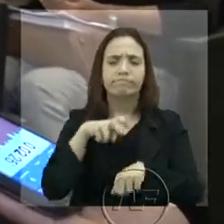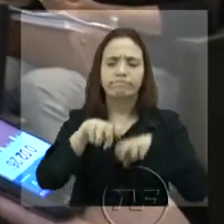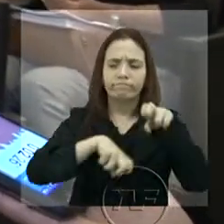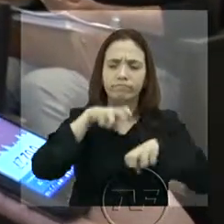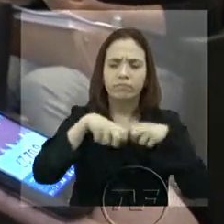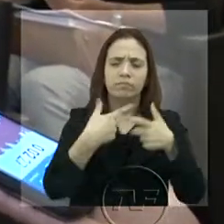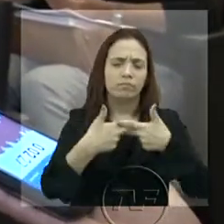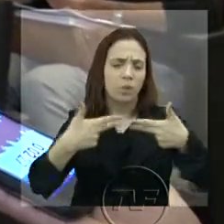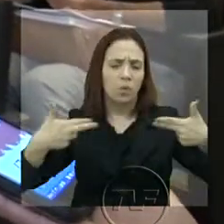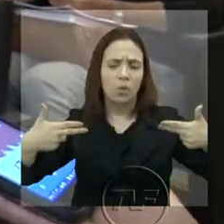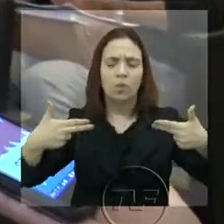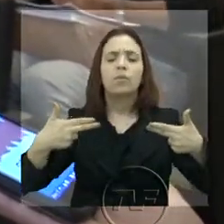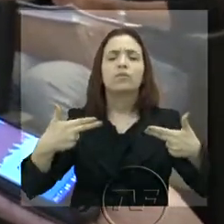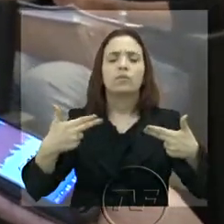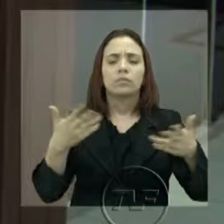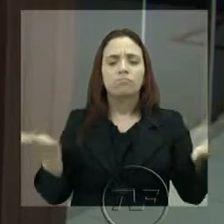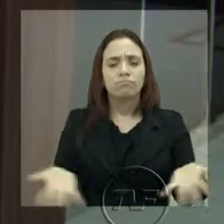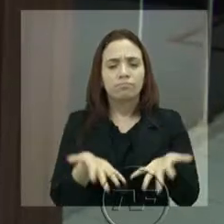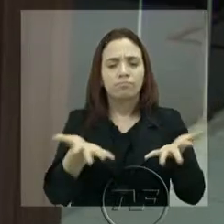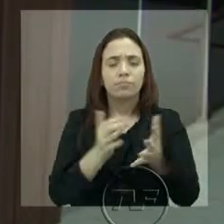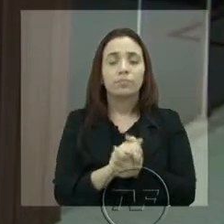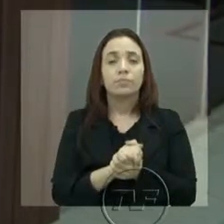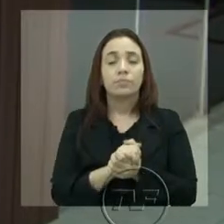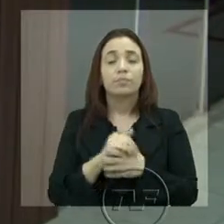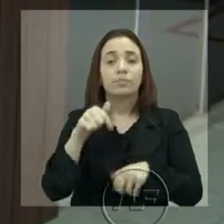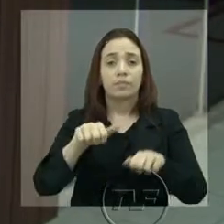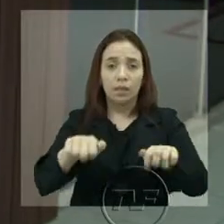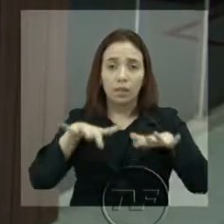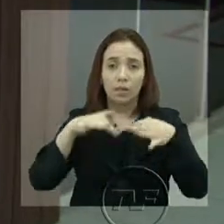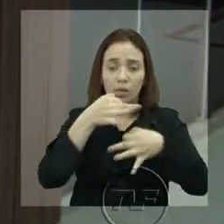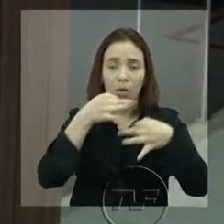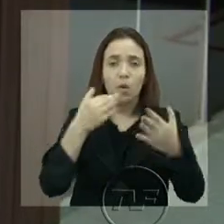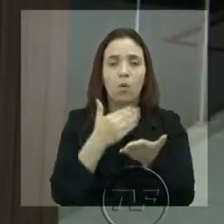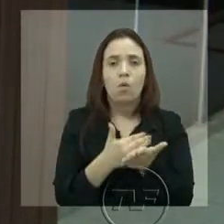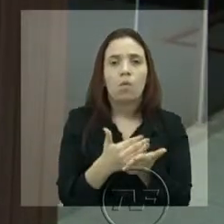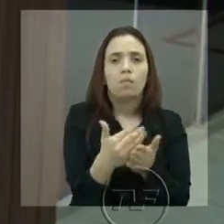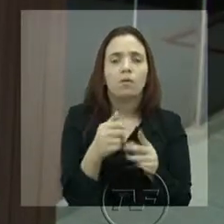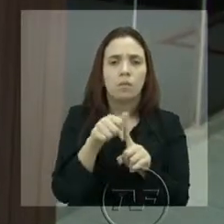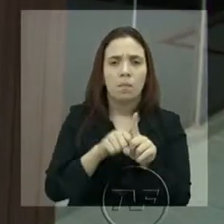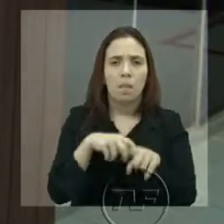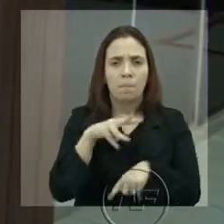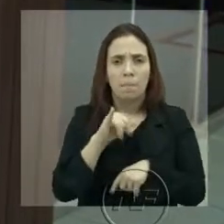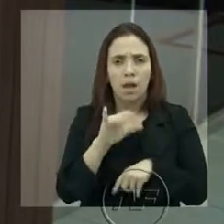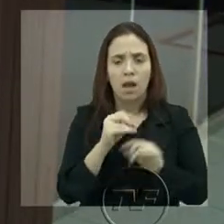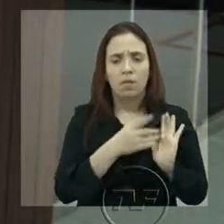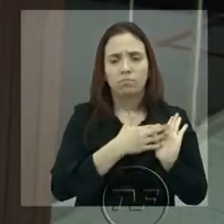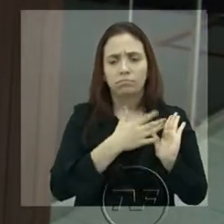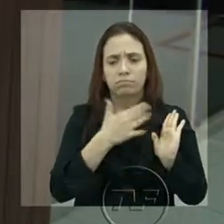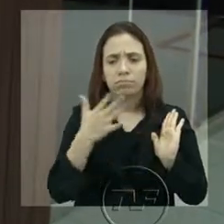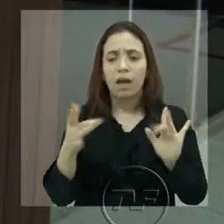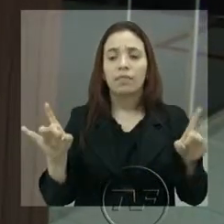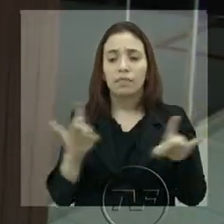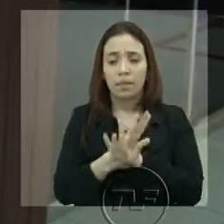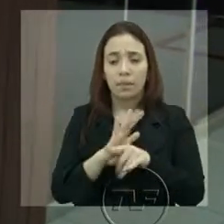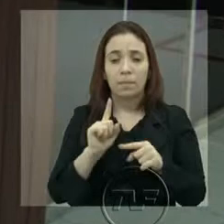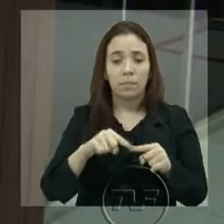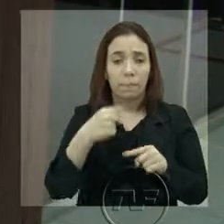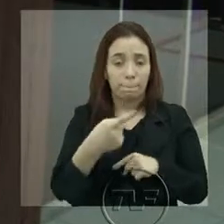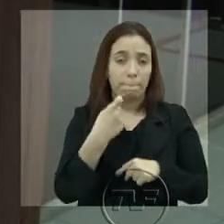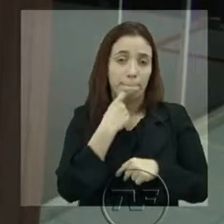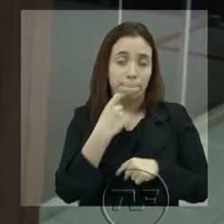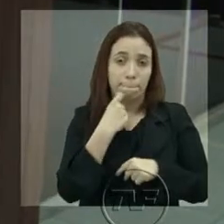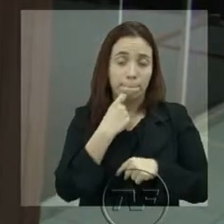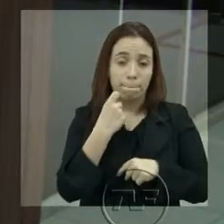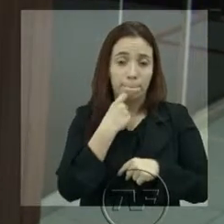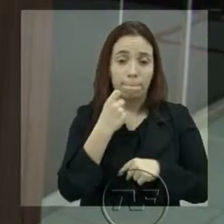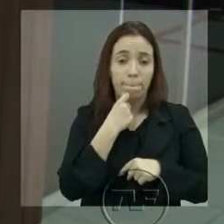que foi gerada para aquela área lá. As audiências públicas começaram no mês de maio e estão previstas para terminar na próxima sexta-feira,